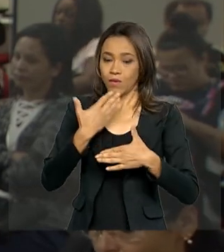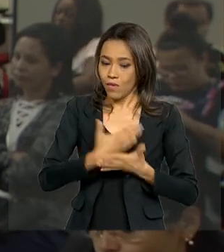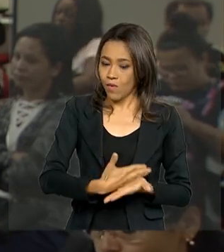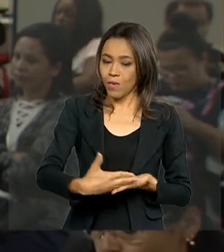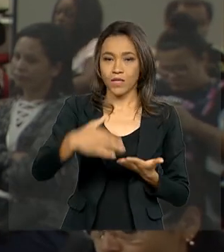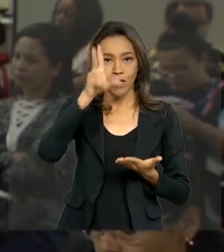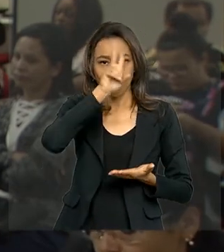trajetória